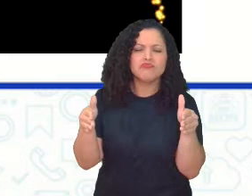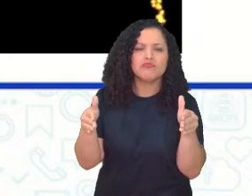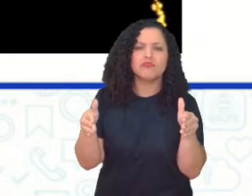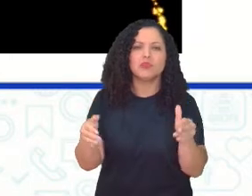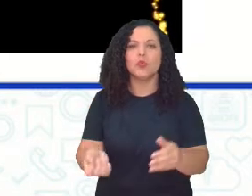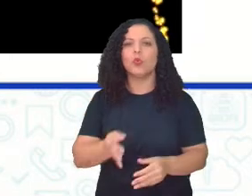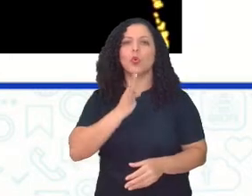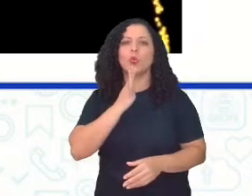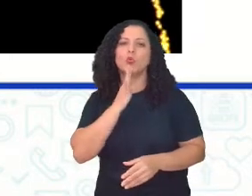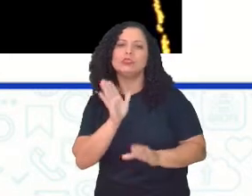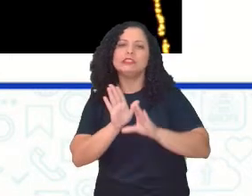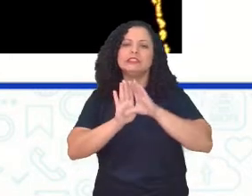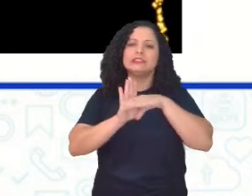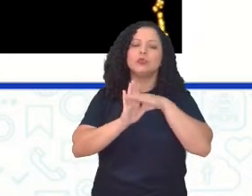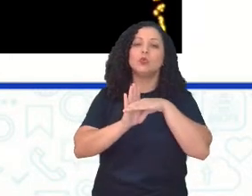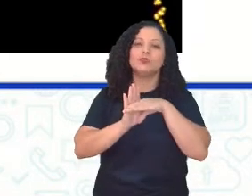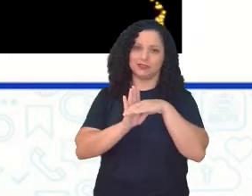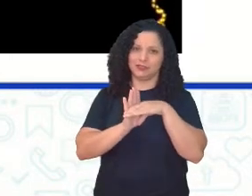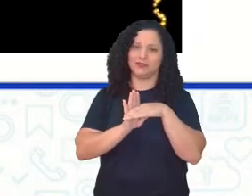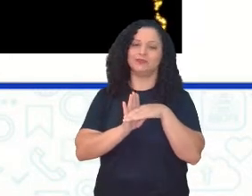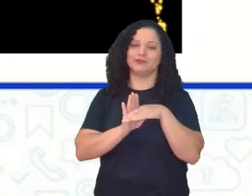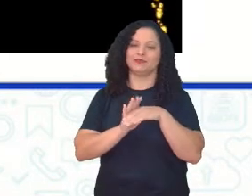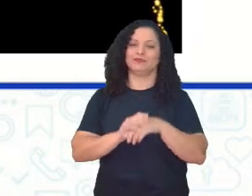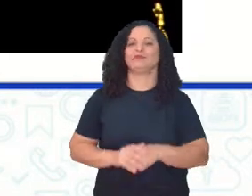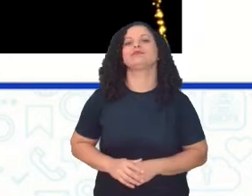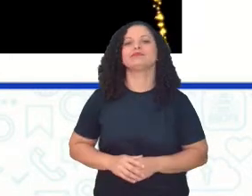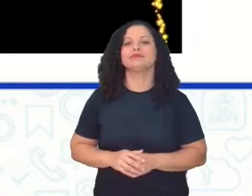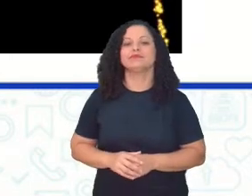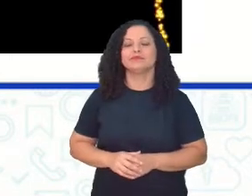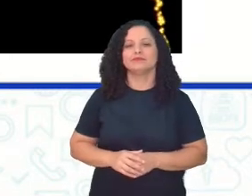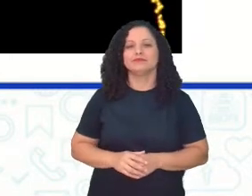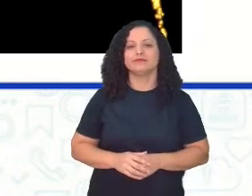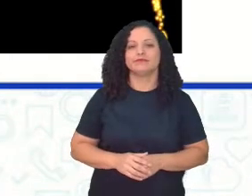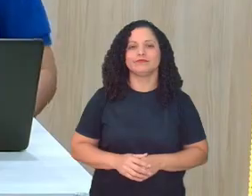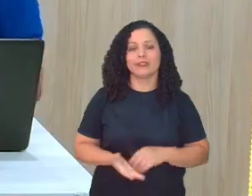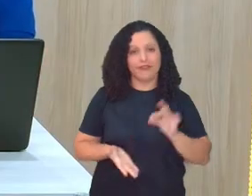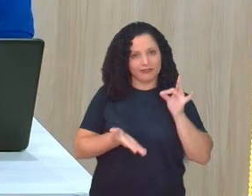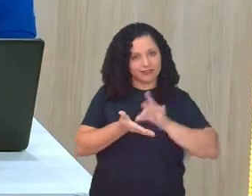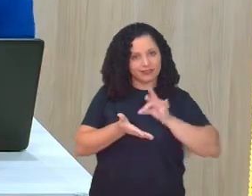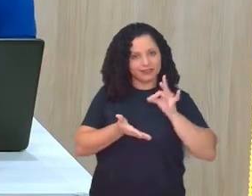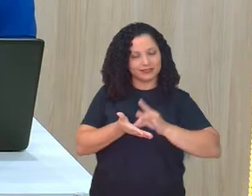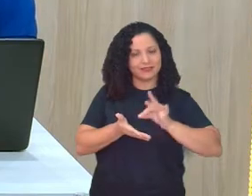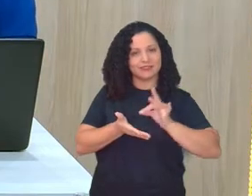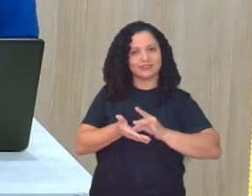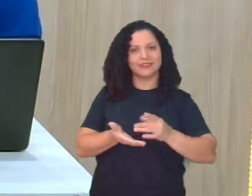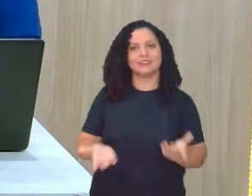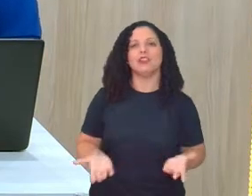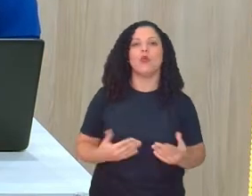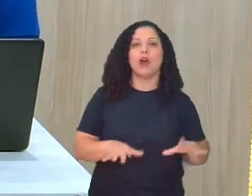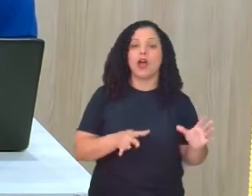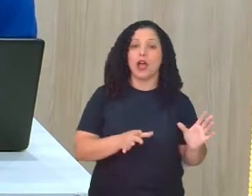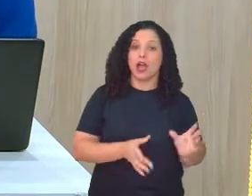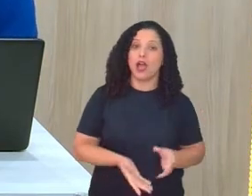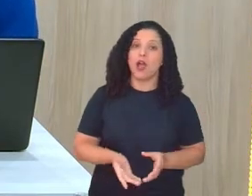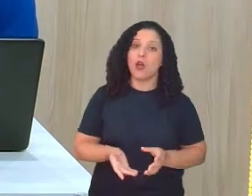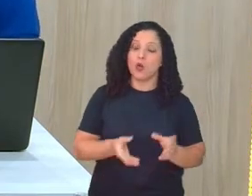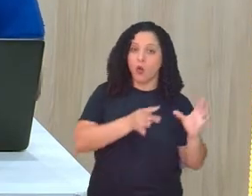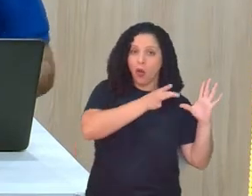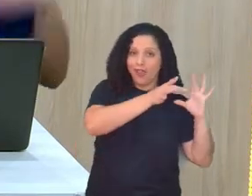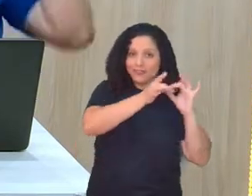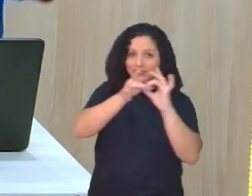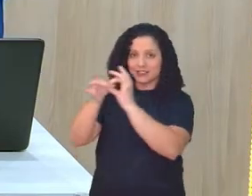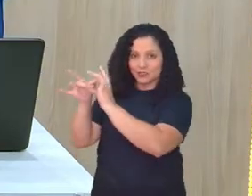do conceito. Não é isso, professora? Sim, professora Camille. Então, coesão, mas você